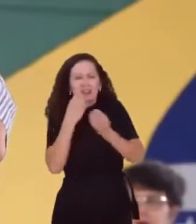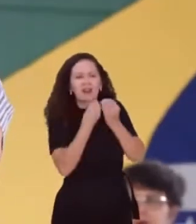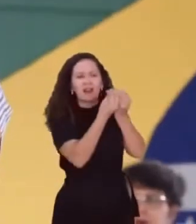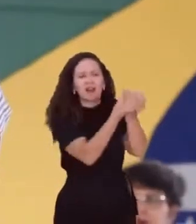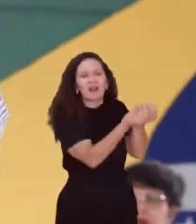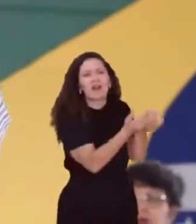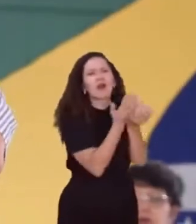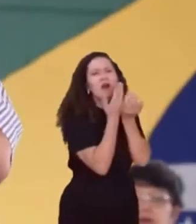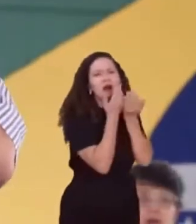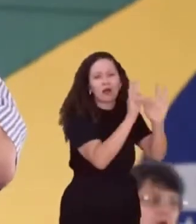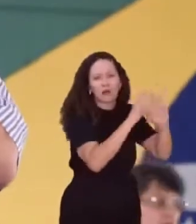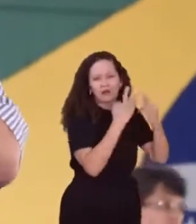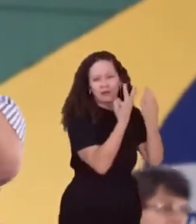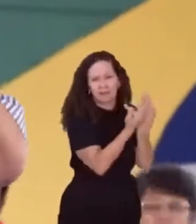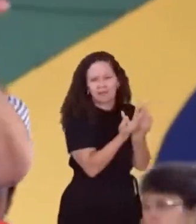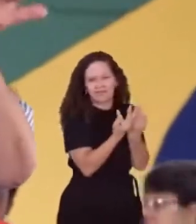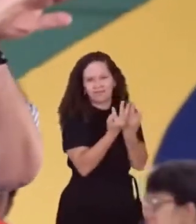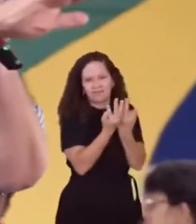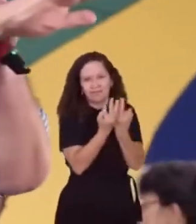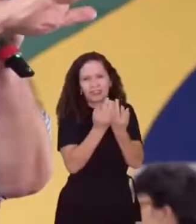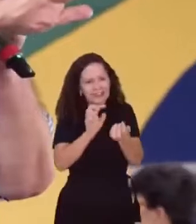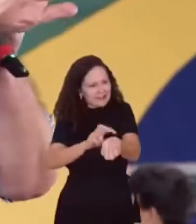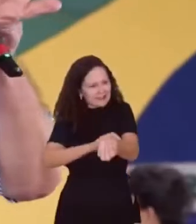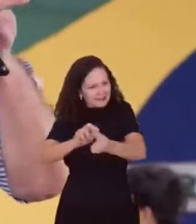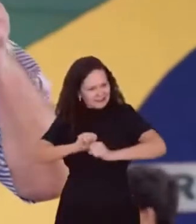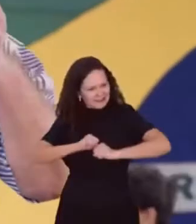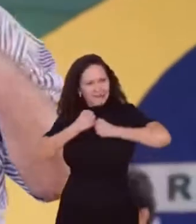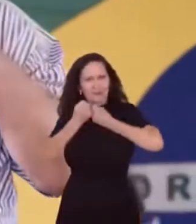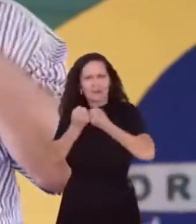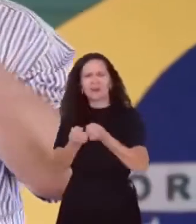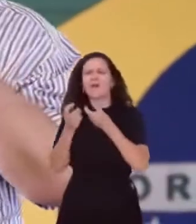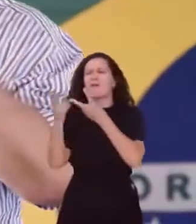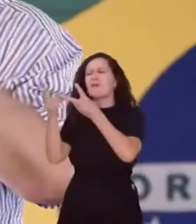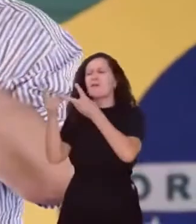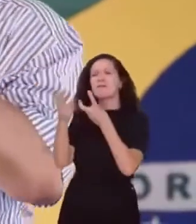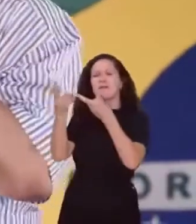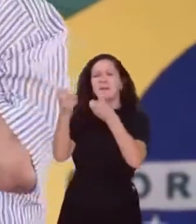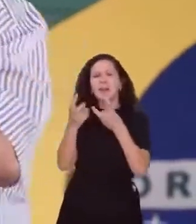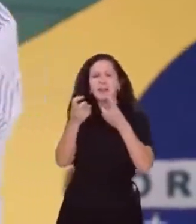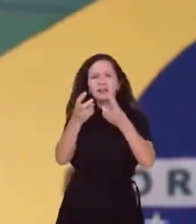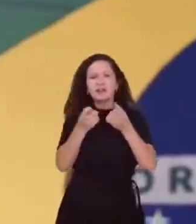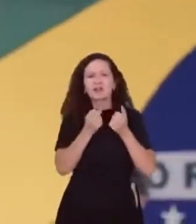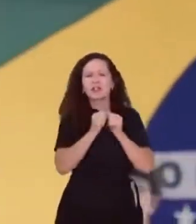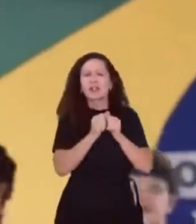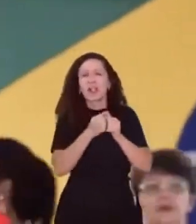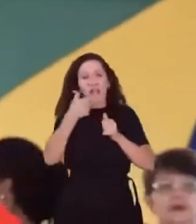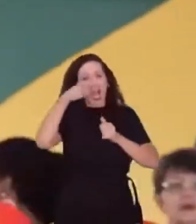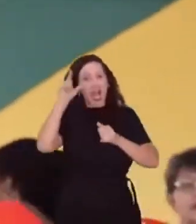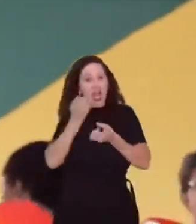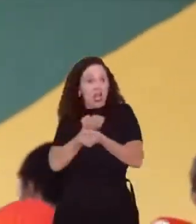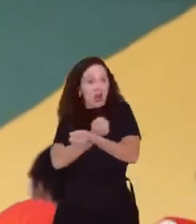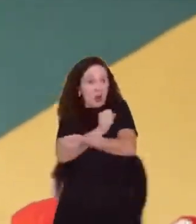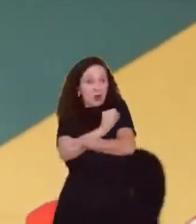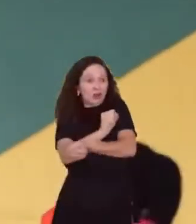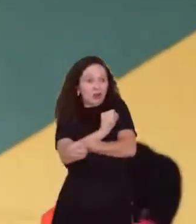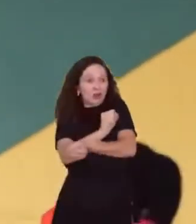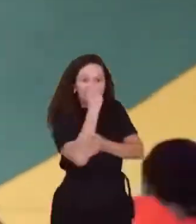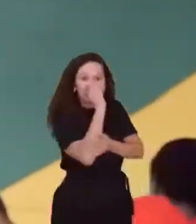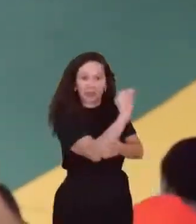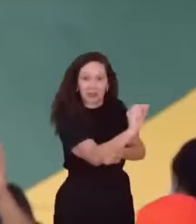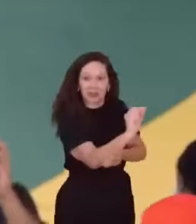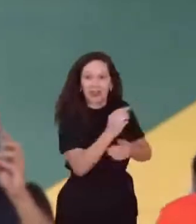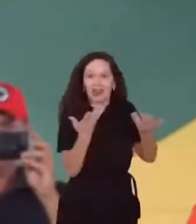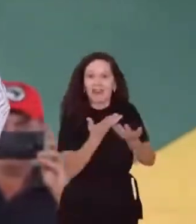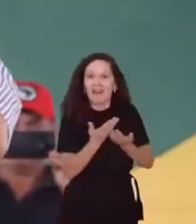Indignação quando vejo açougues que descartavam ossos, inventando ossos de primeira e de